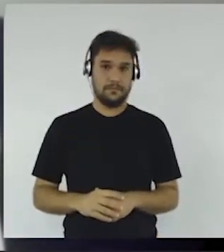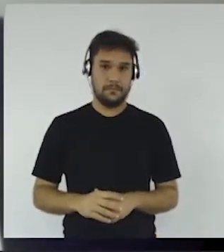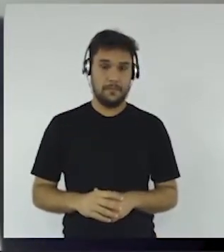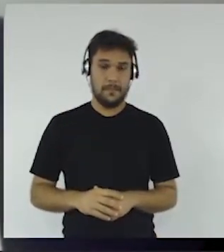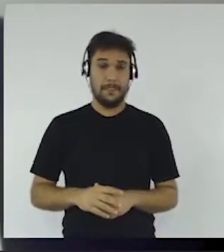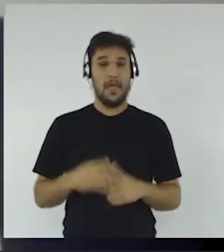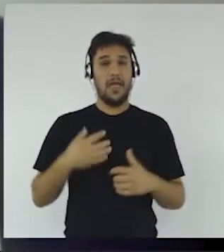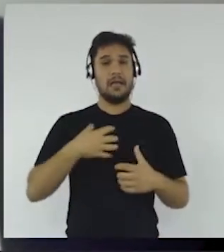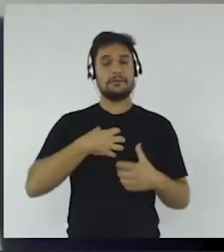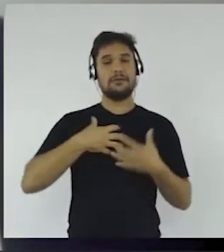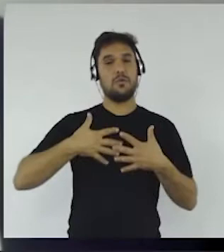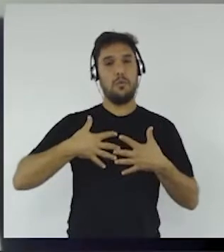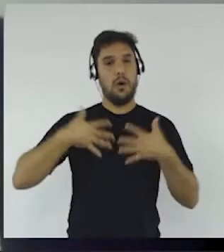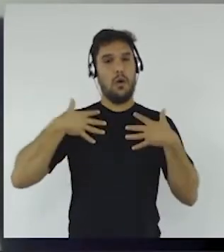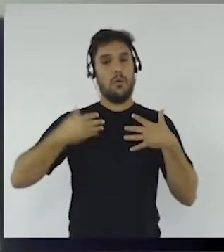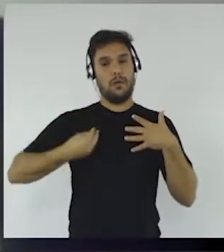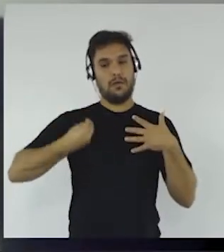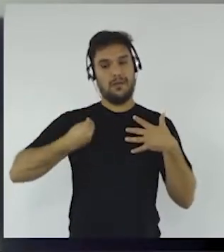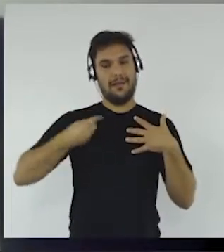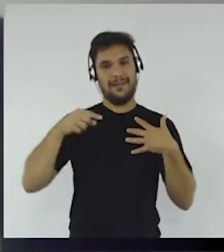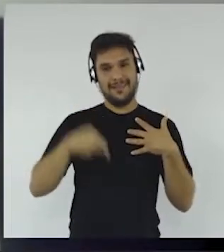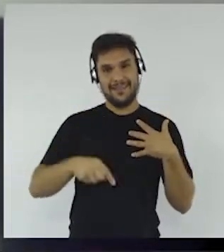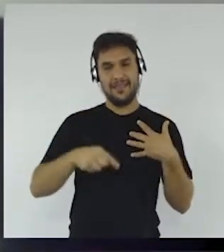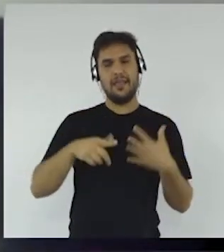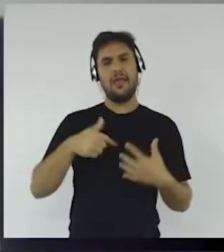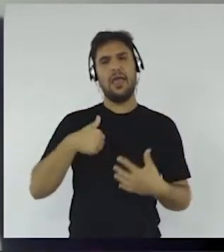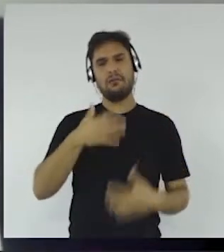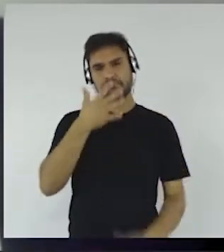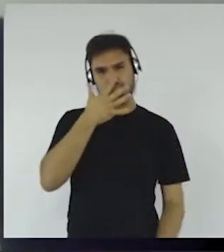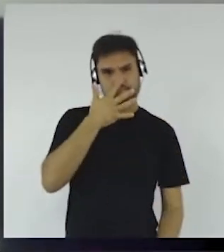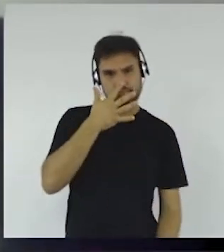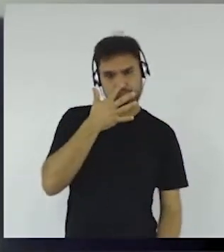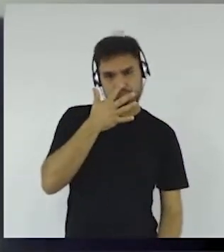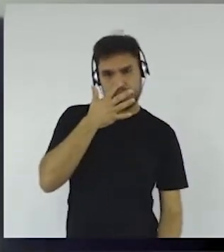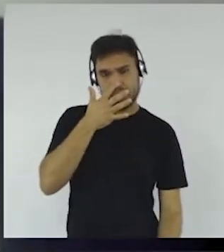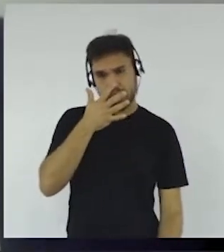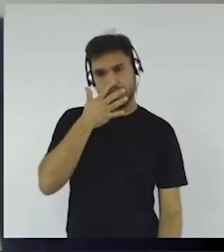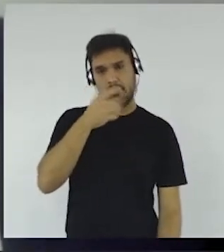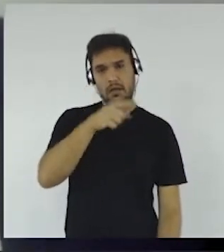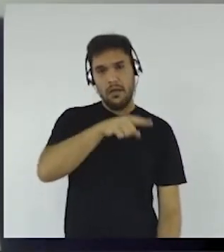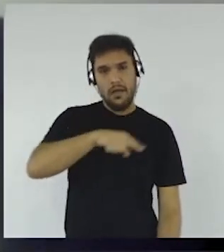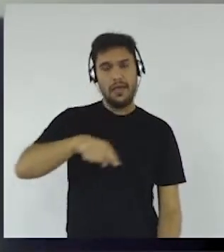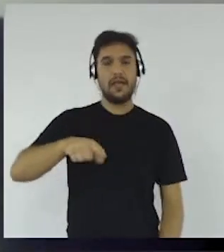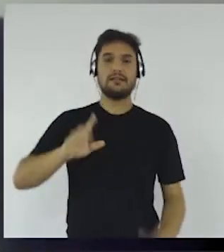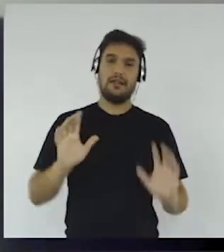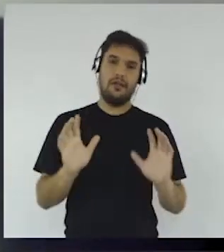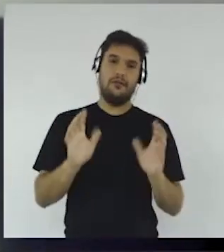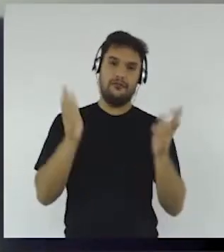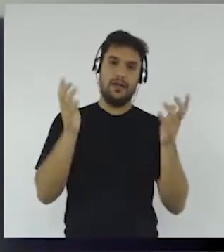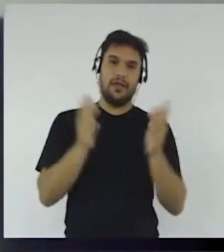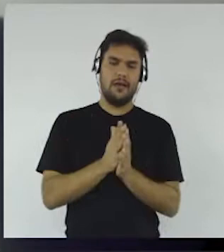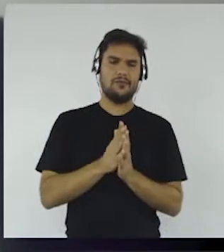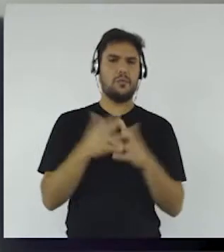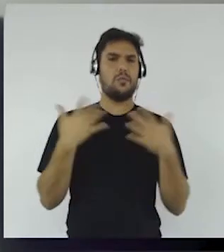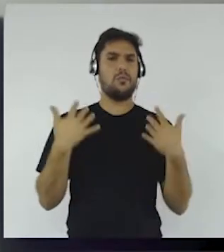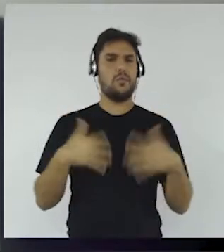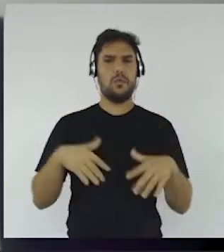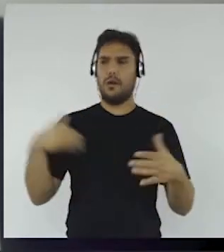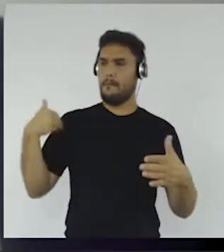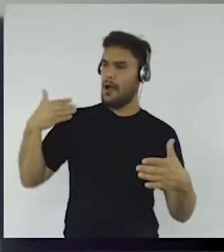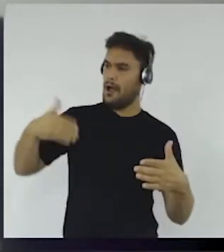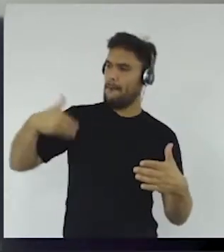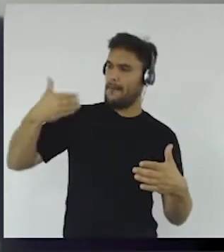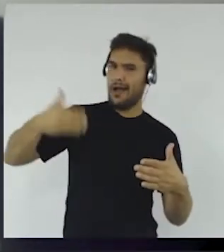É uma grande honra estar aqui. Eu tenho acompanhado esse evento. Ele cresceu